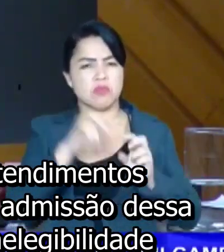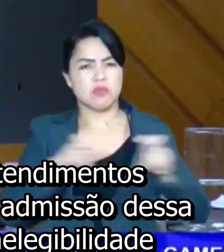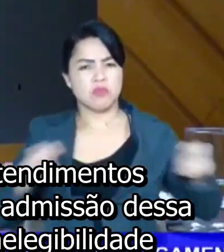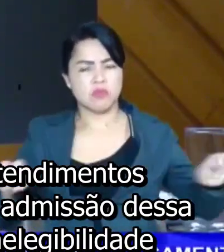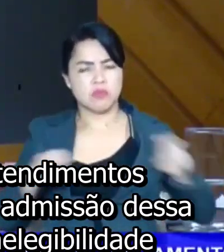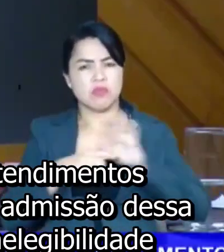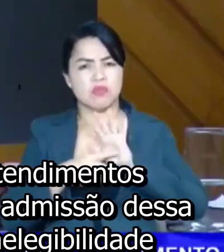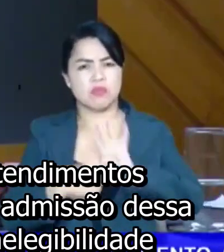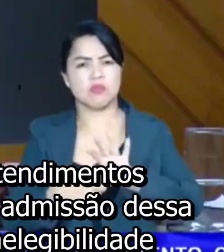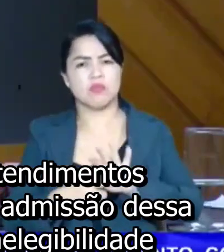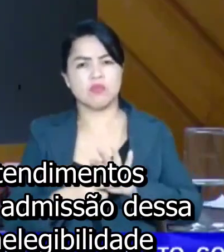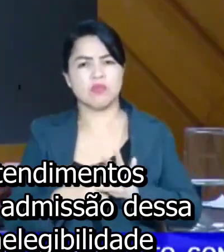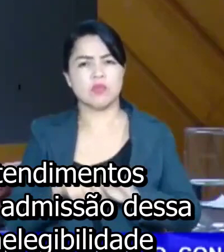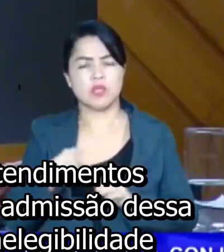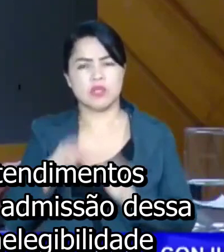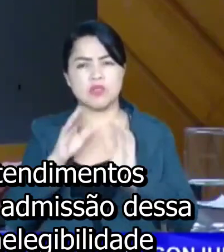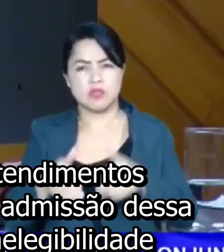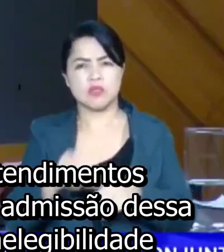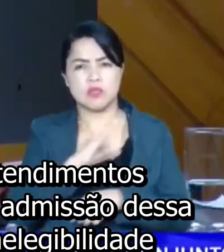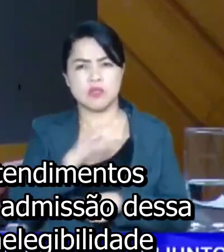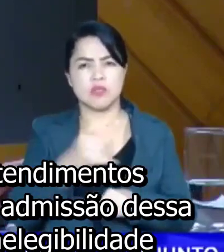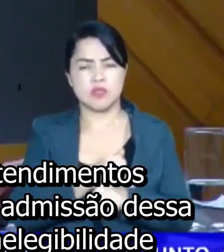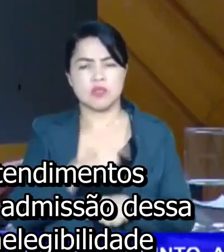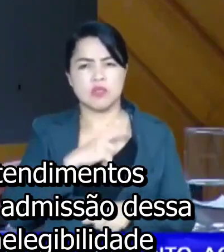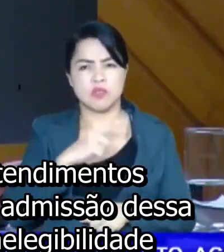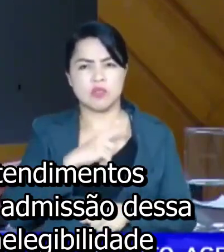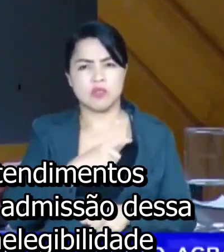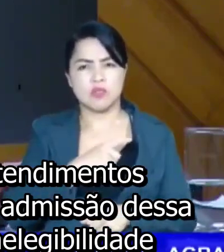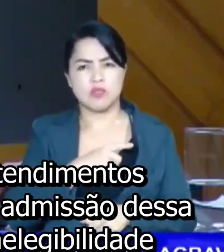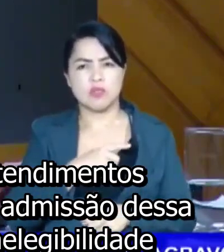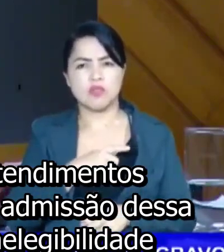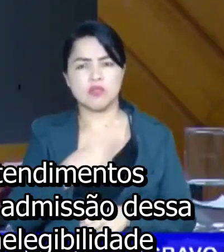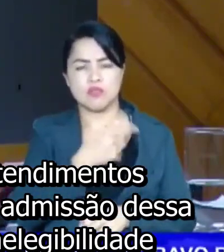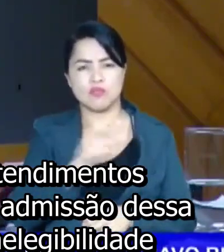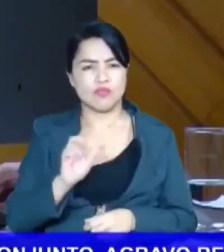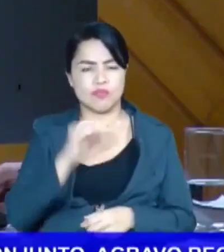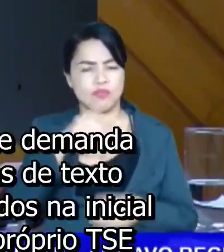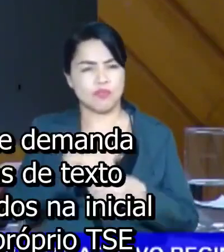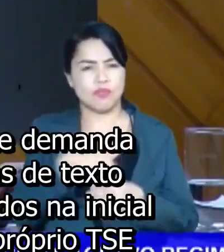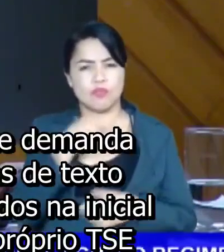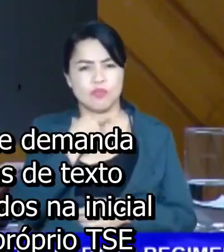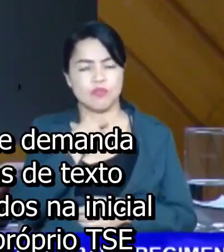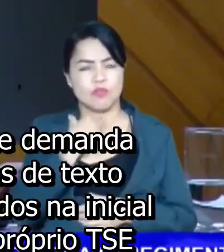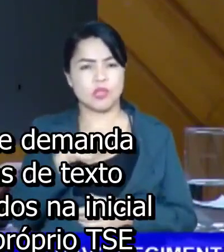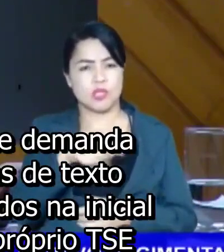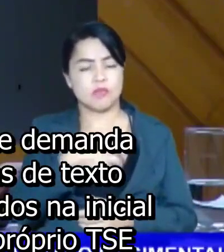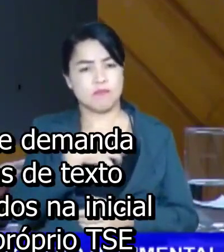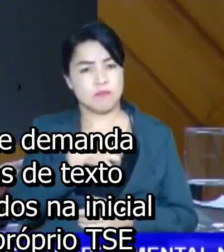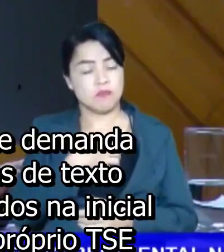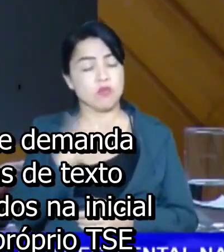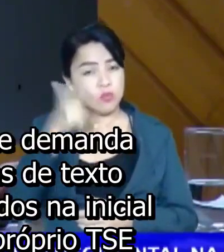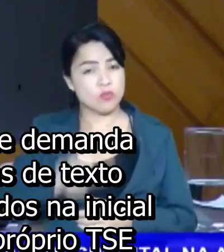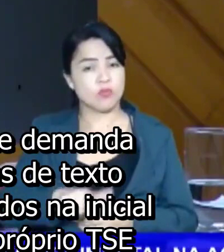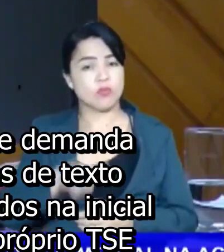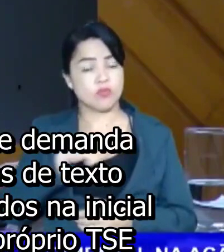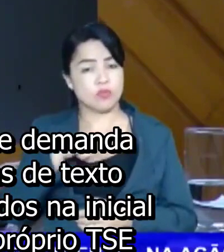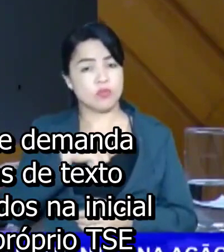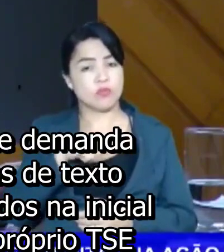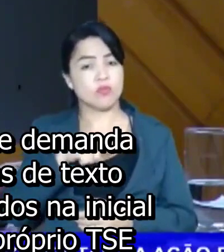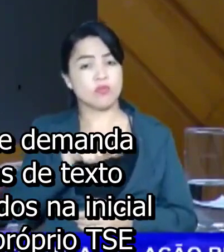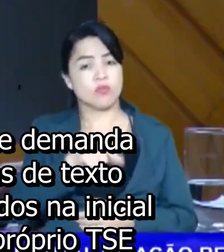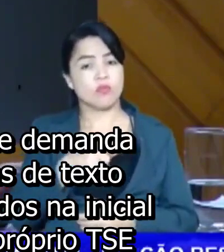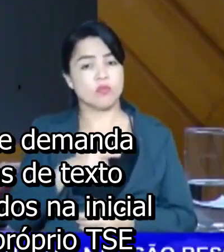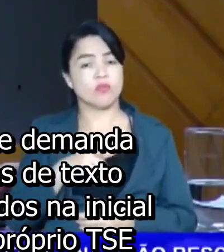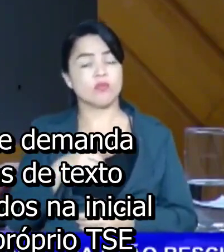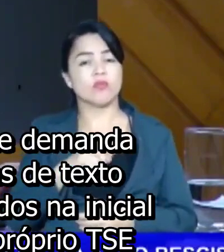a admissão dessa espécie de ação a situações que tratem de causas de inelegibilidade. Nesse sentido, repiso, a inadmissibilidade